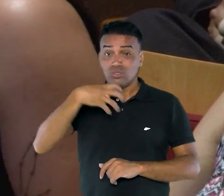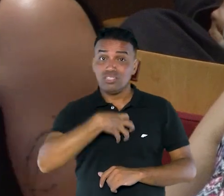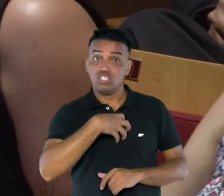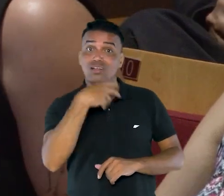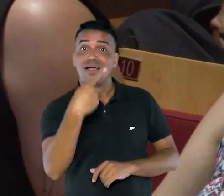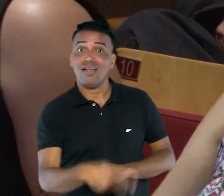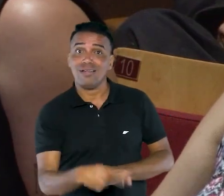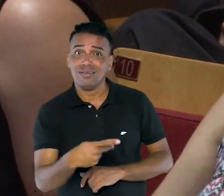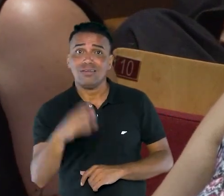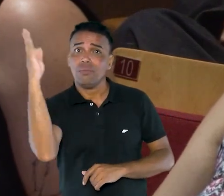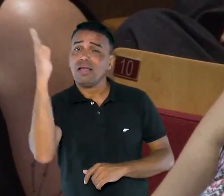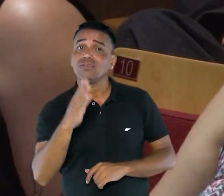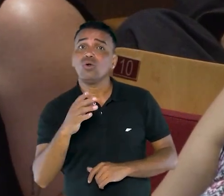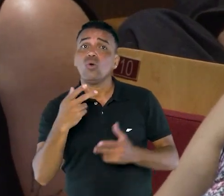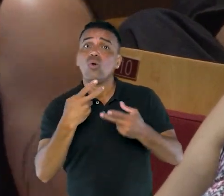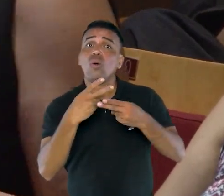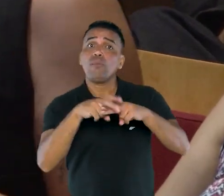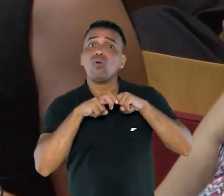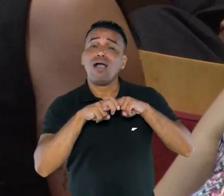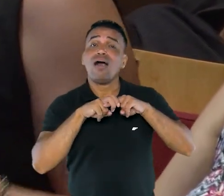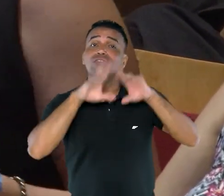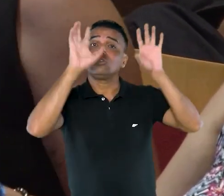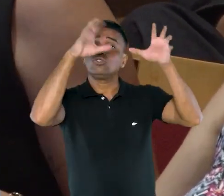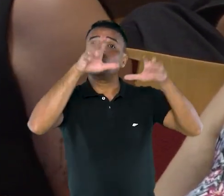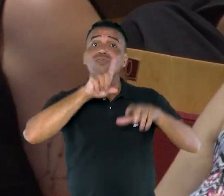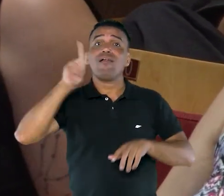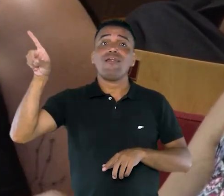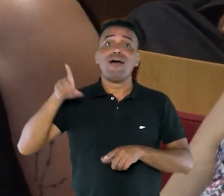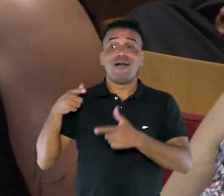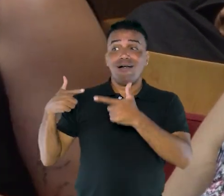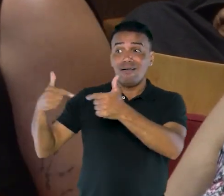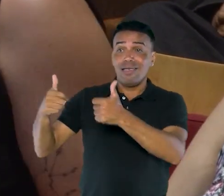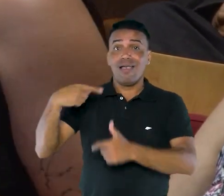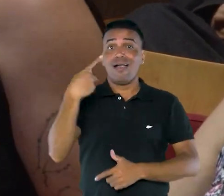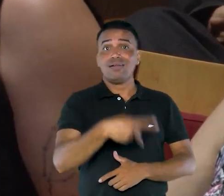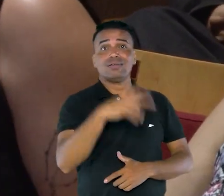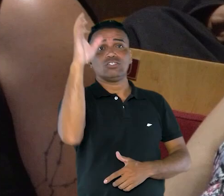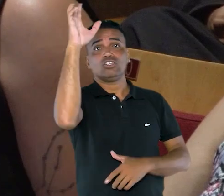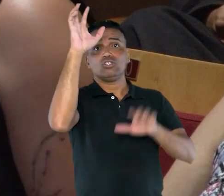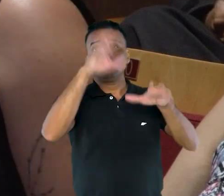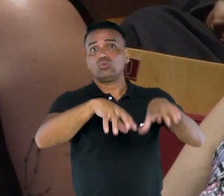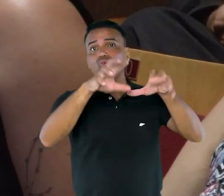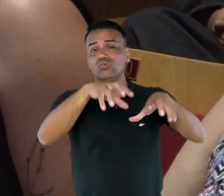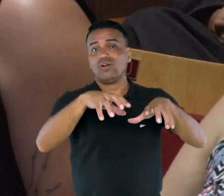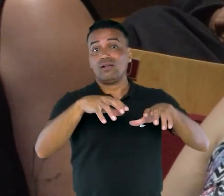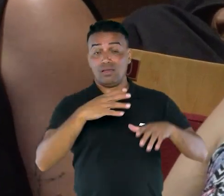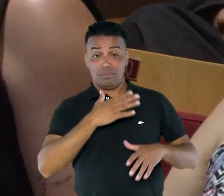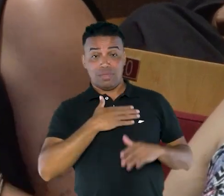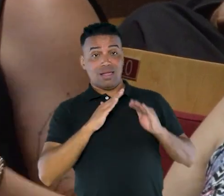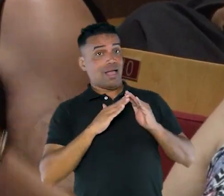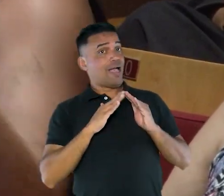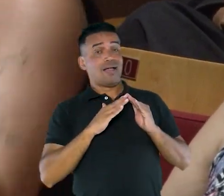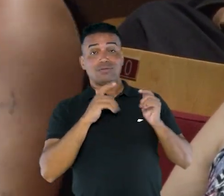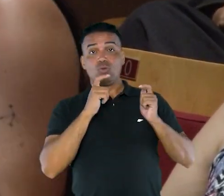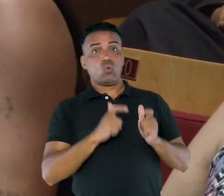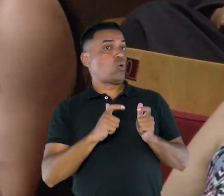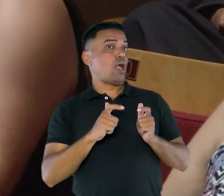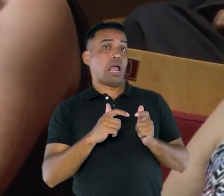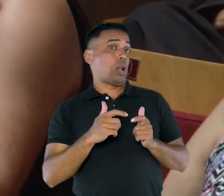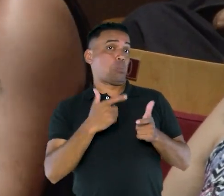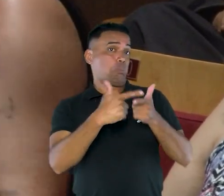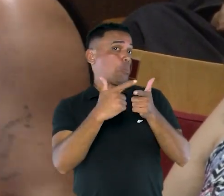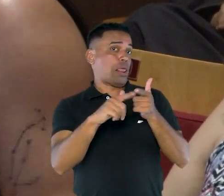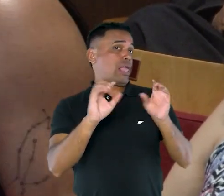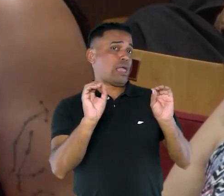mesma coisa por causa de uma chuva. A mesma tensão, e eu não moro numa área sensível. Imagina quem mora numa